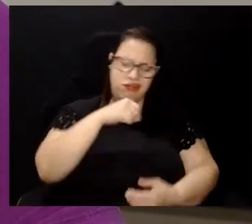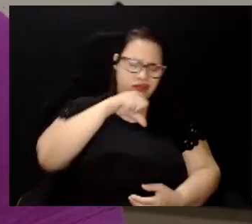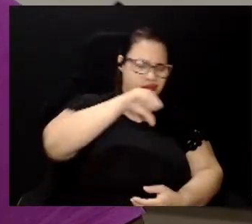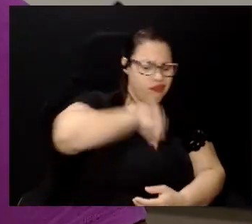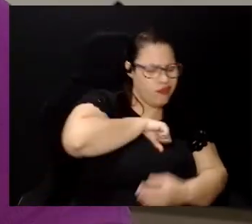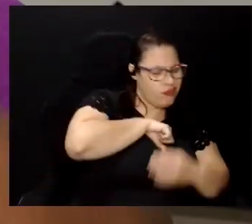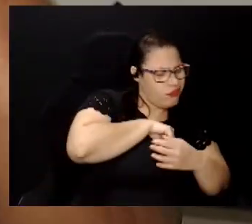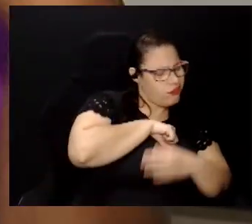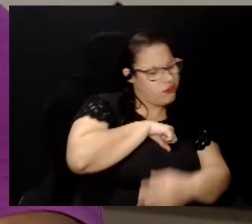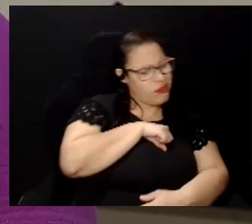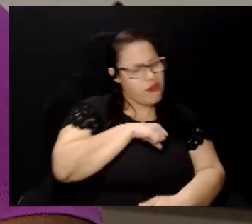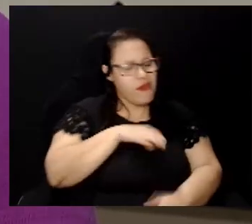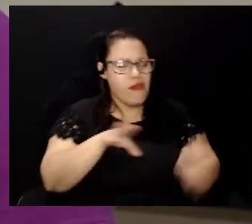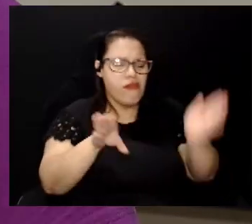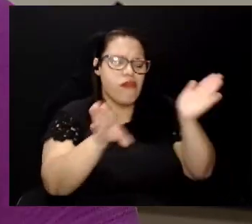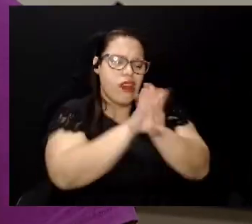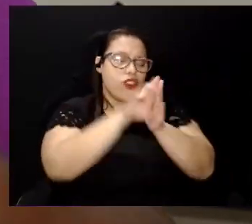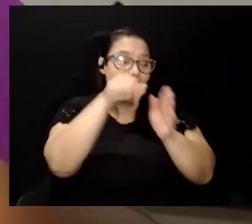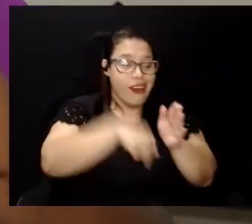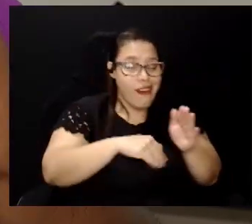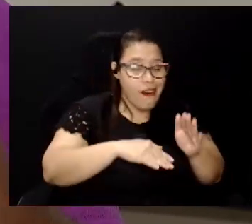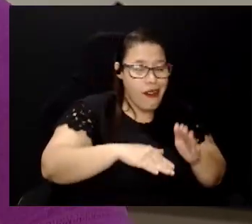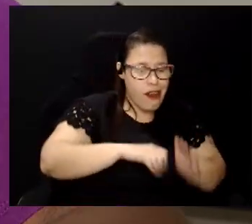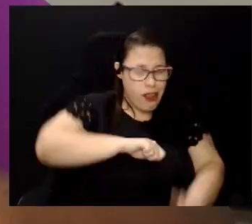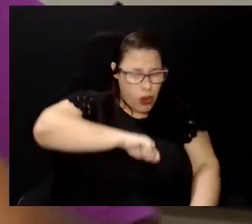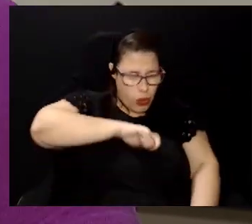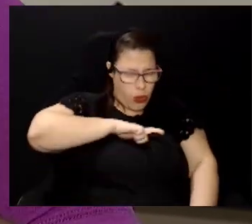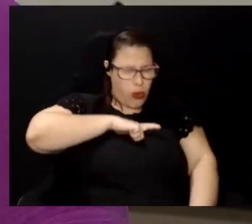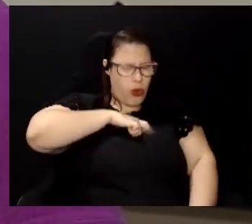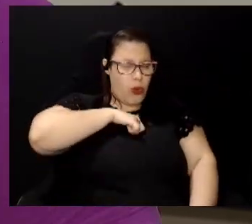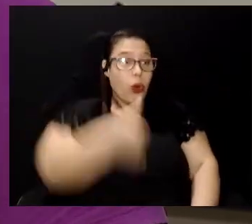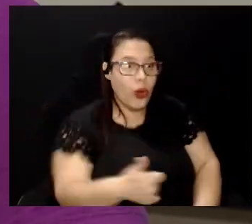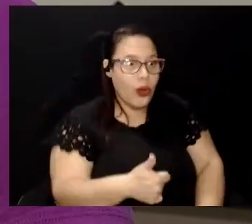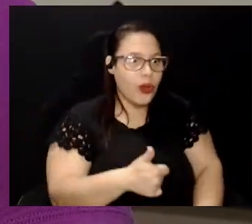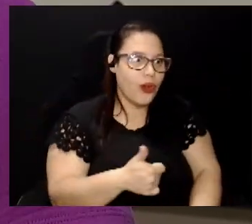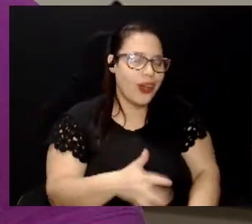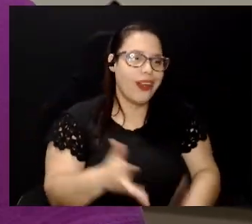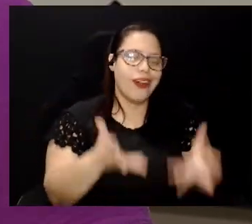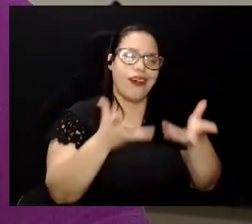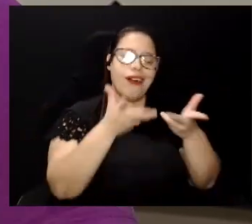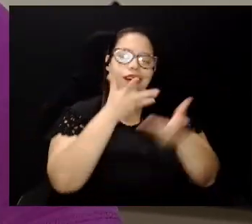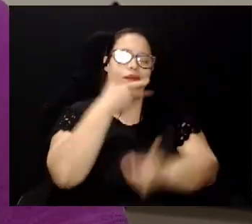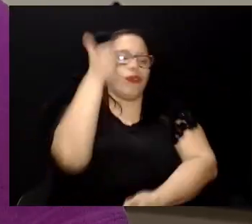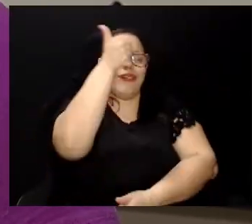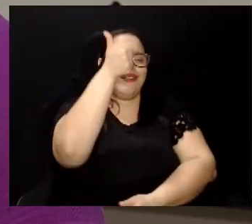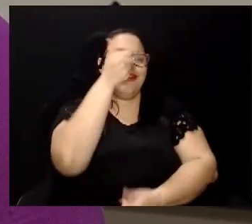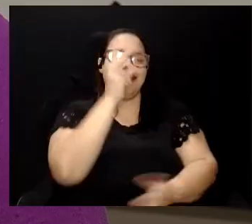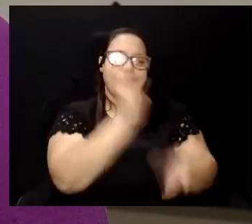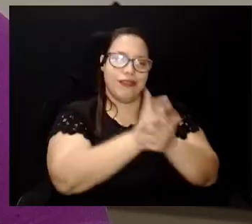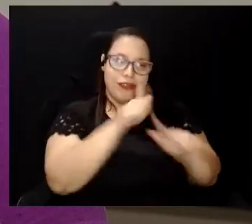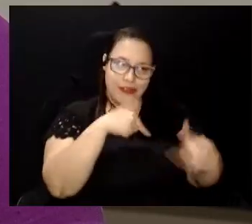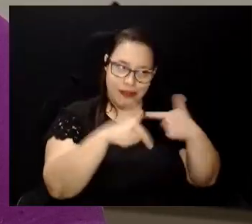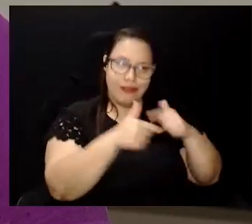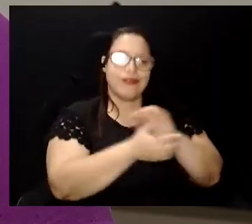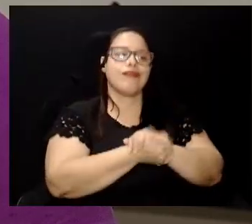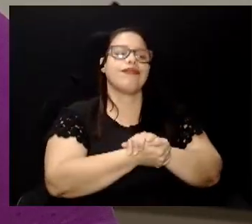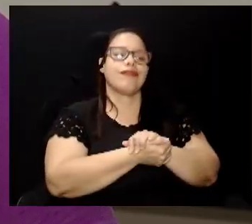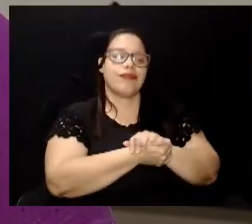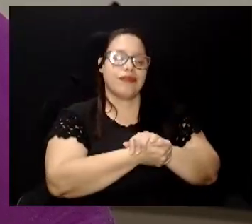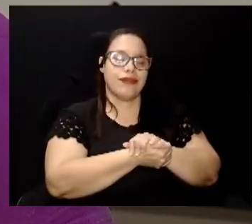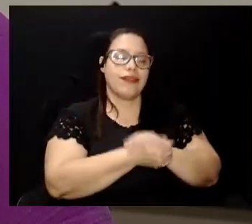para nada. Quando chega aqui, o ânimo já sai, nós já está muito bem para continuar nosso